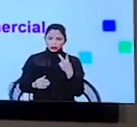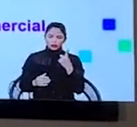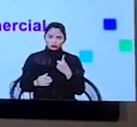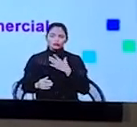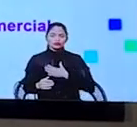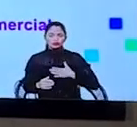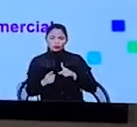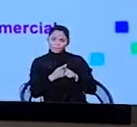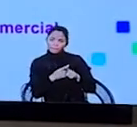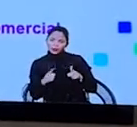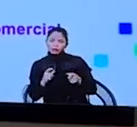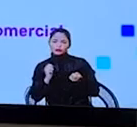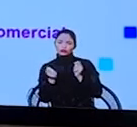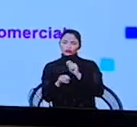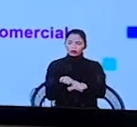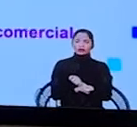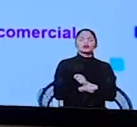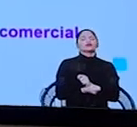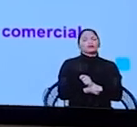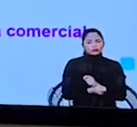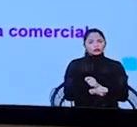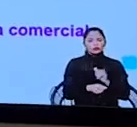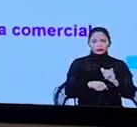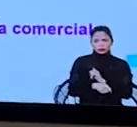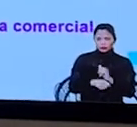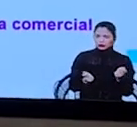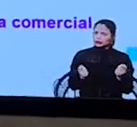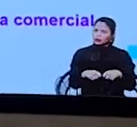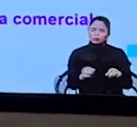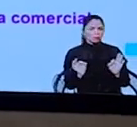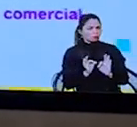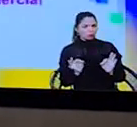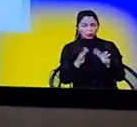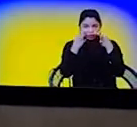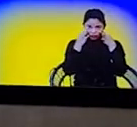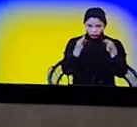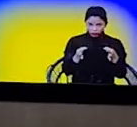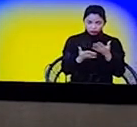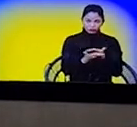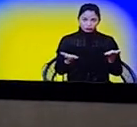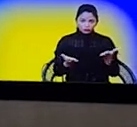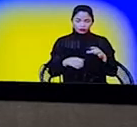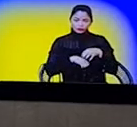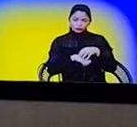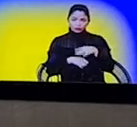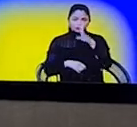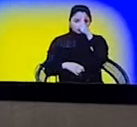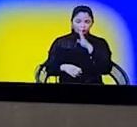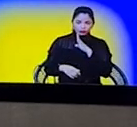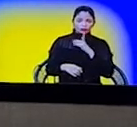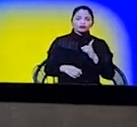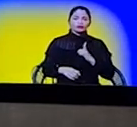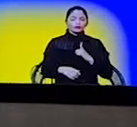que você tem para adequar a sua estratégia comercial. Cabe na margem? Não cabe na margem? Atenção para quem tiver frete grátis, a gente vai escalar. A